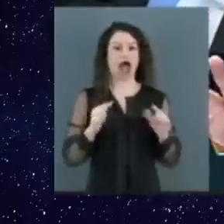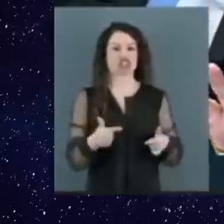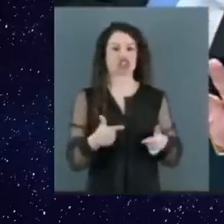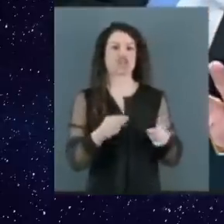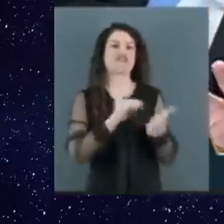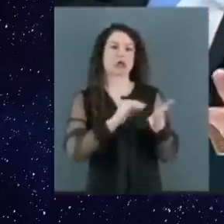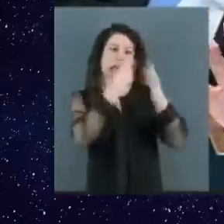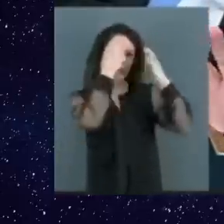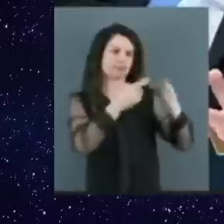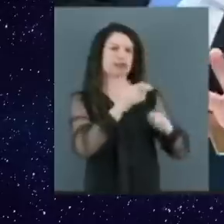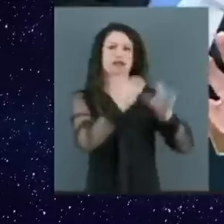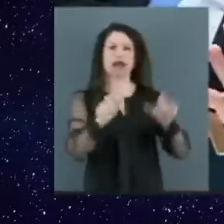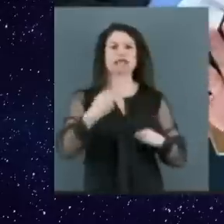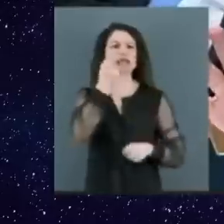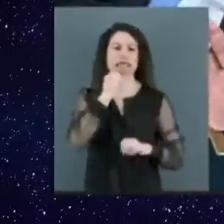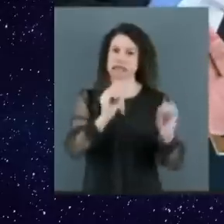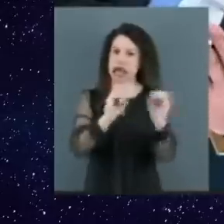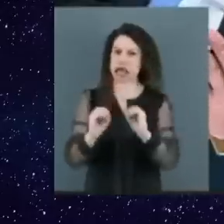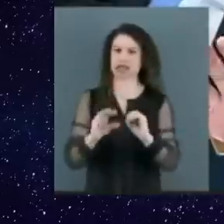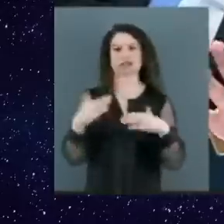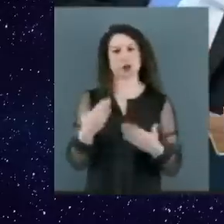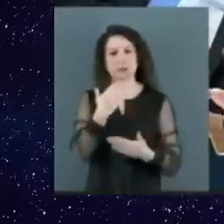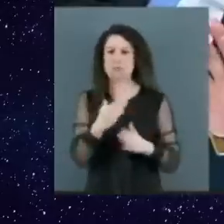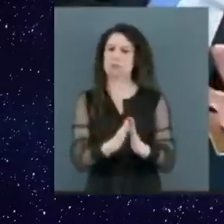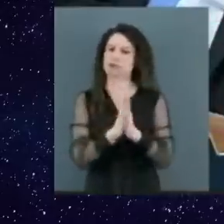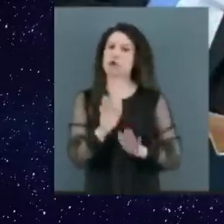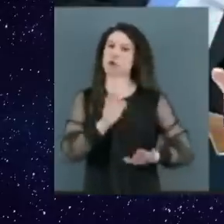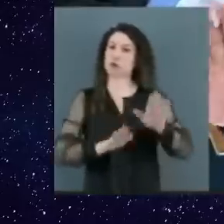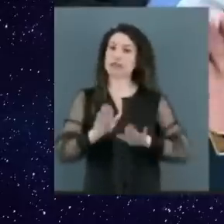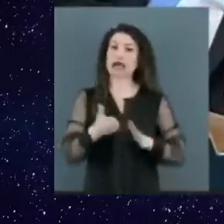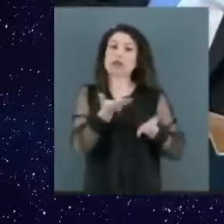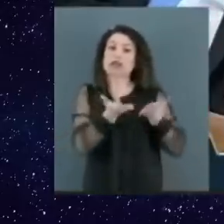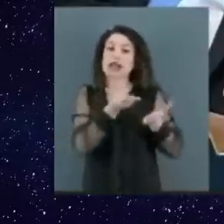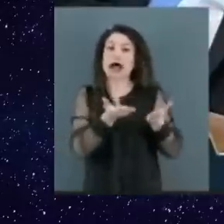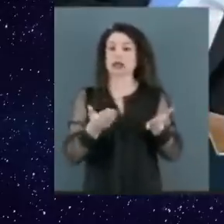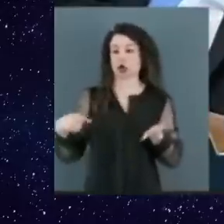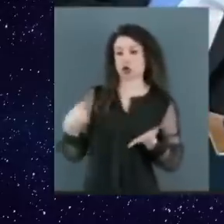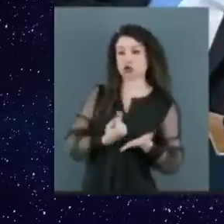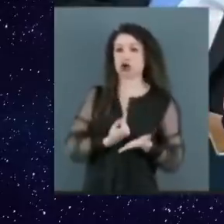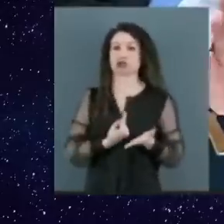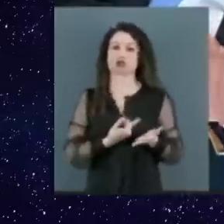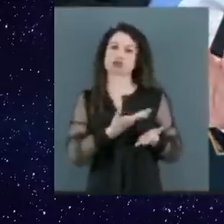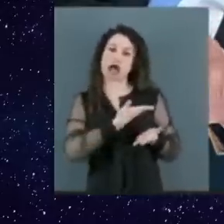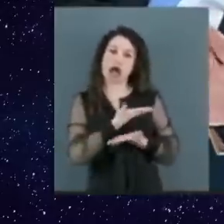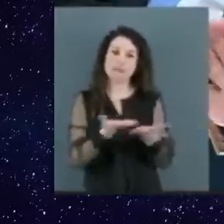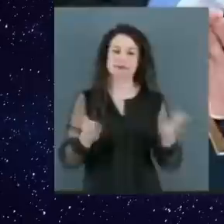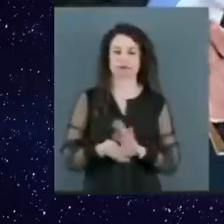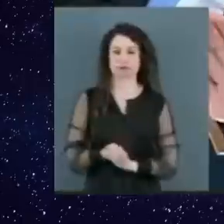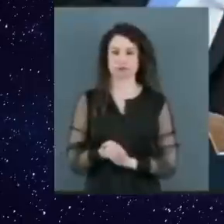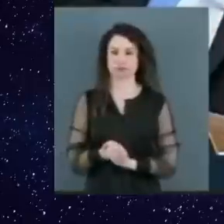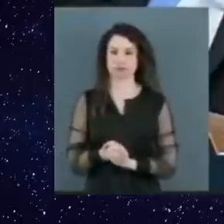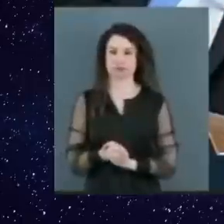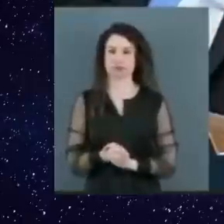nenhum senador. Então, só peço assim um certo cuidado no trato com os nossos pares. E aqui é a